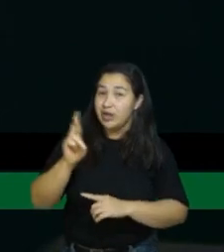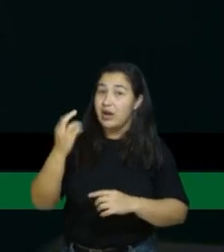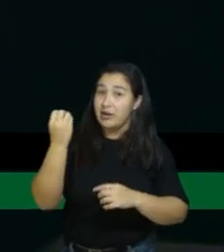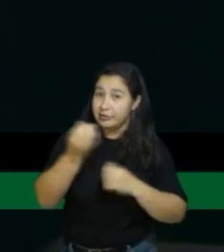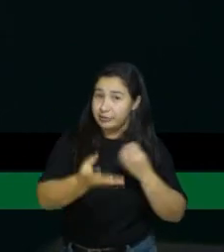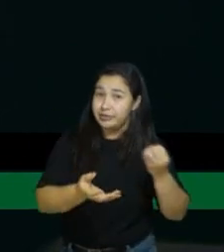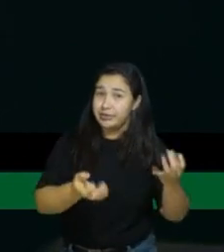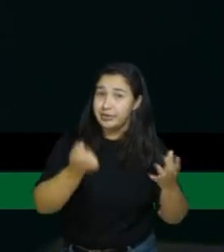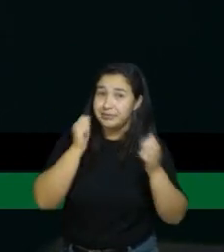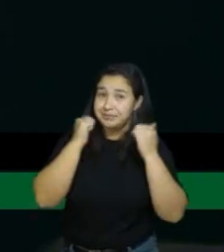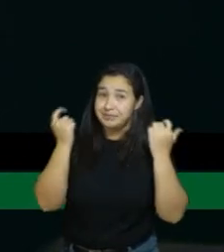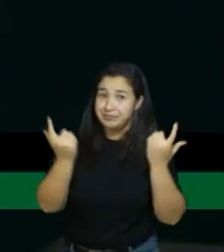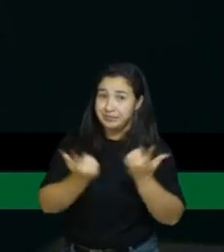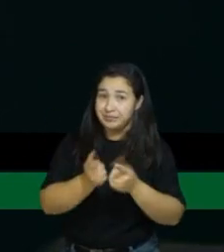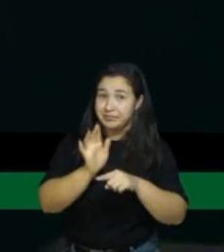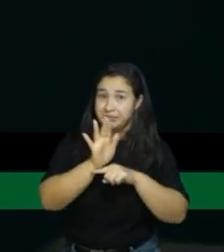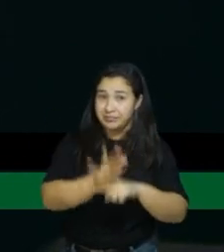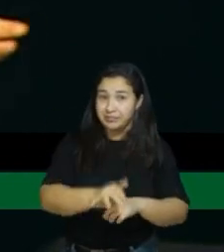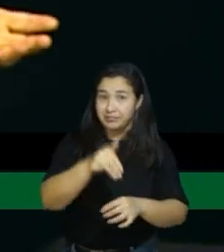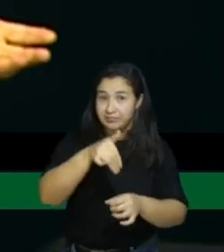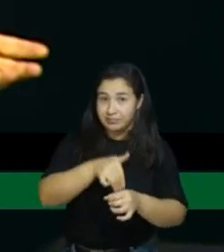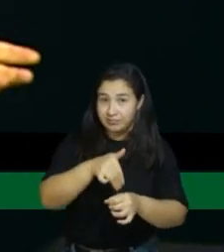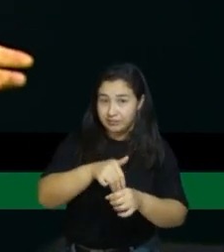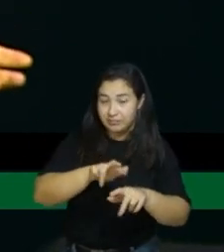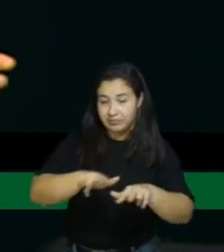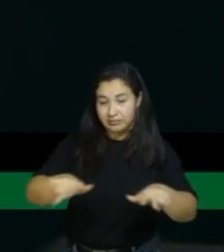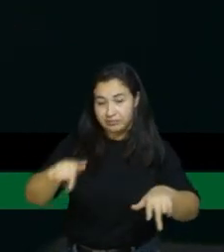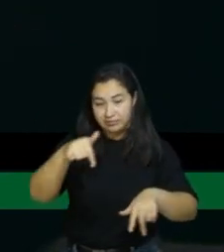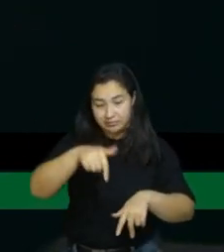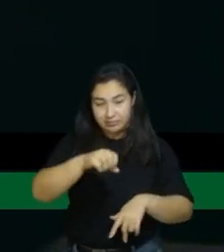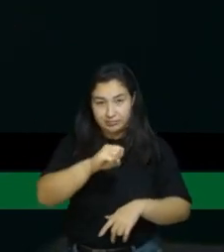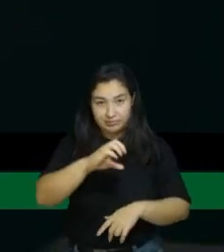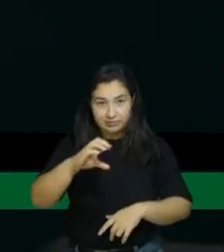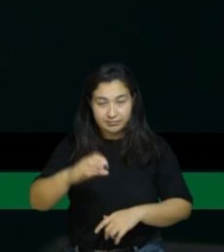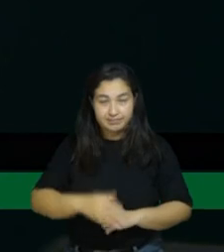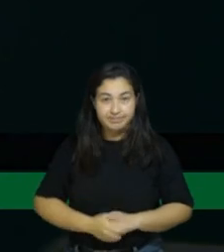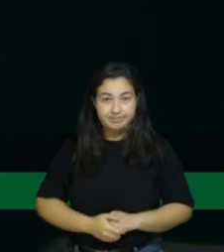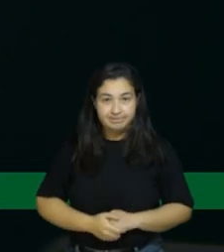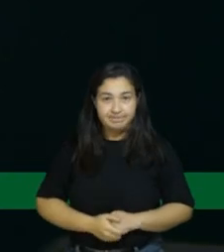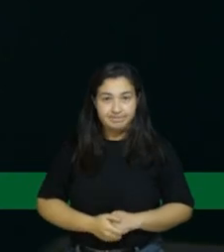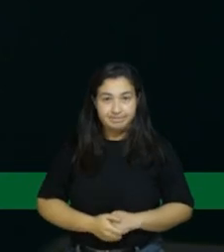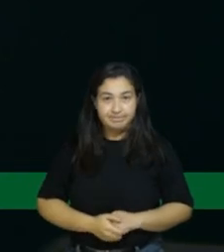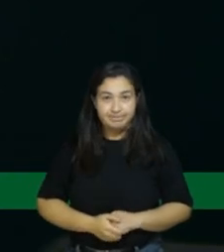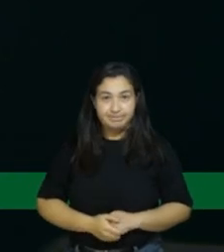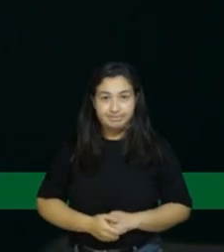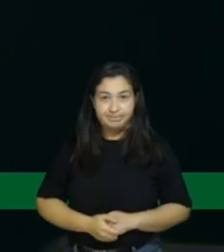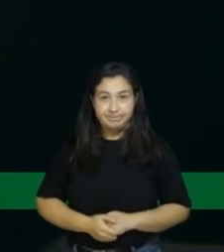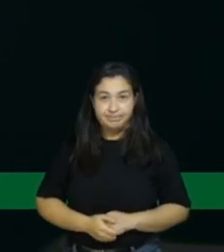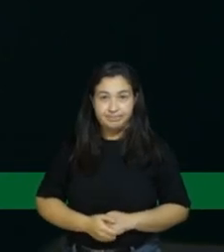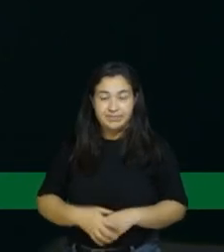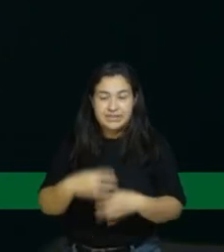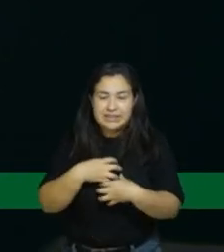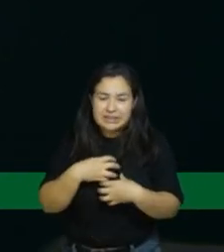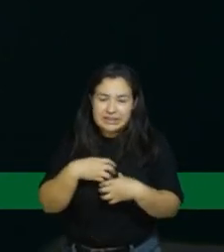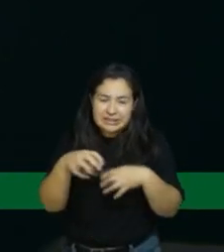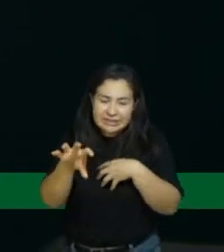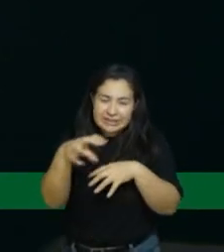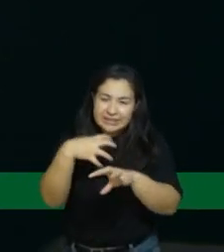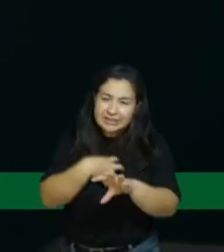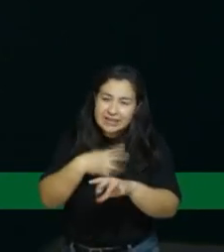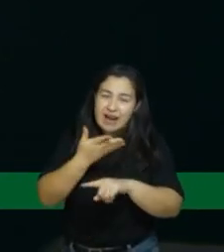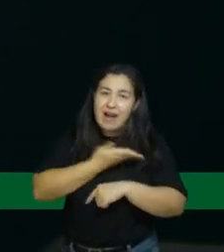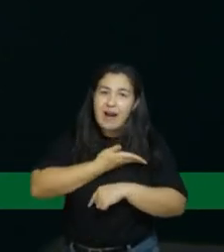Assembleia Legislativa para ajudar os município Santa Catarina então só deixar aqui a nossa empatia aos nossos amigos lá